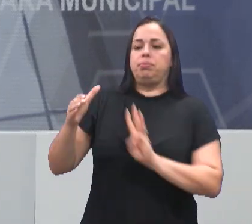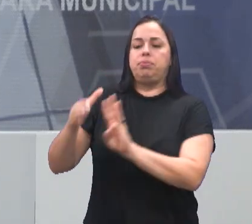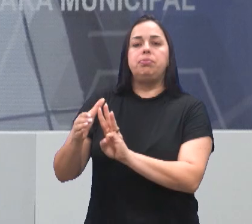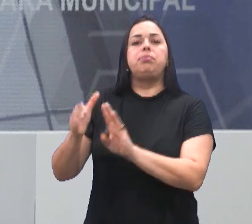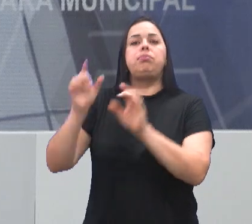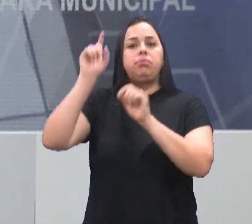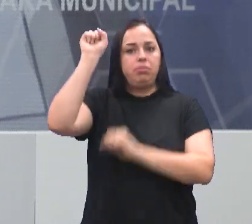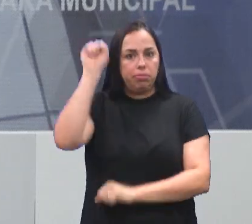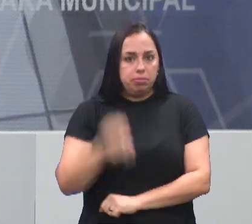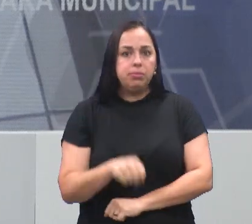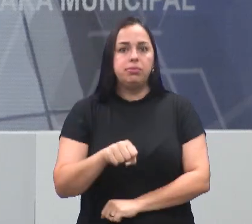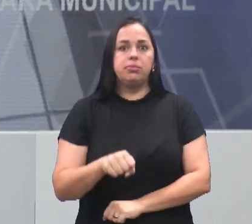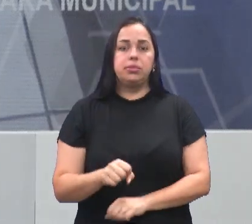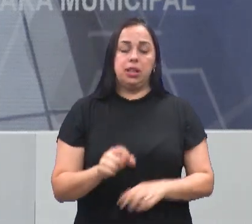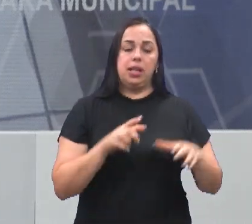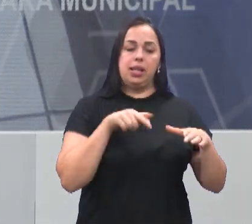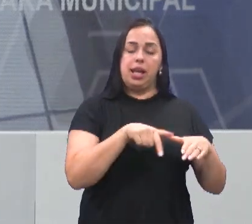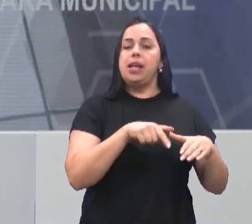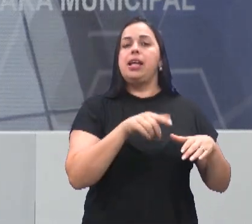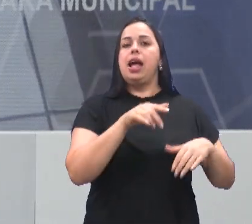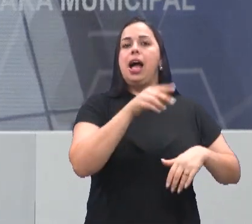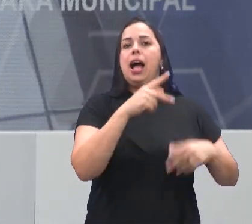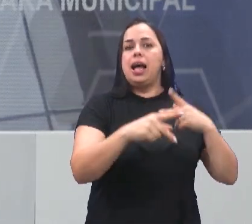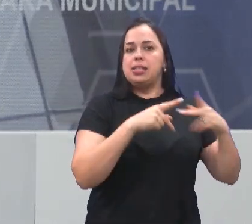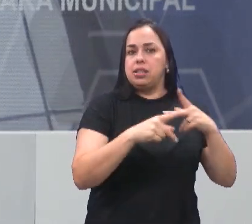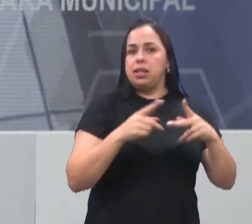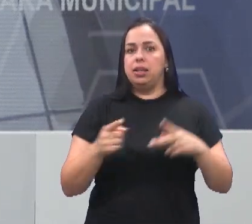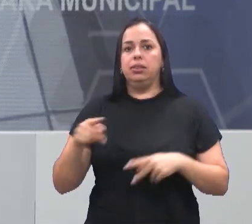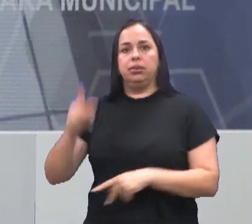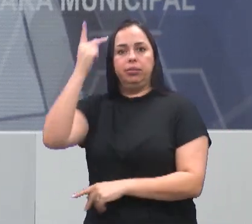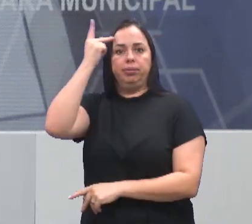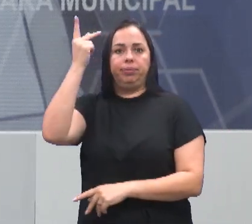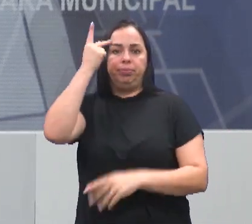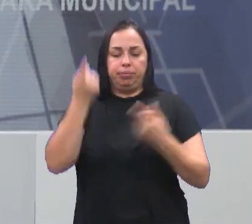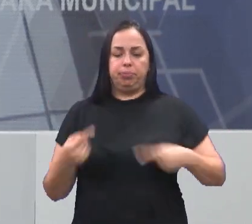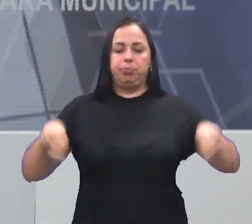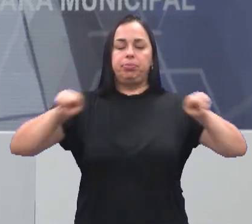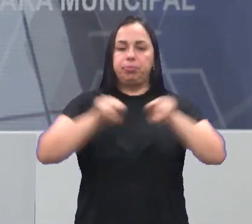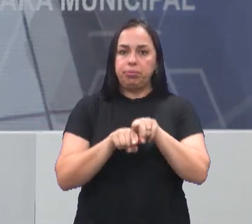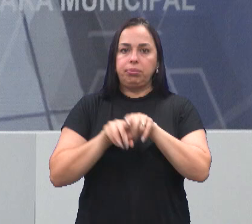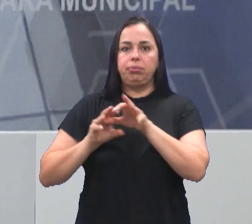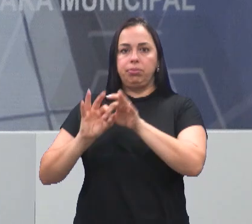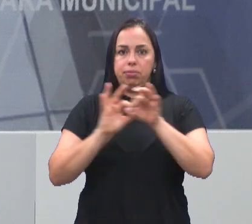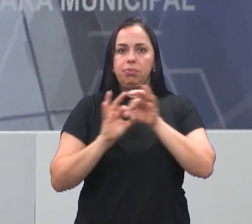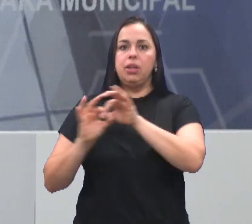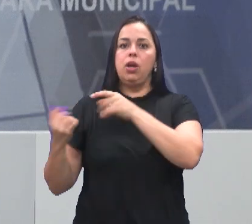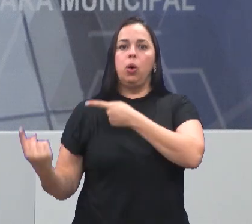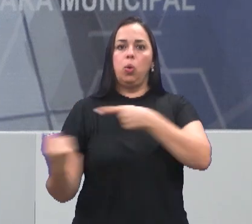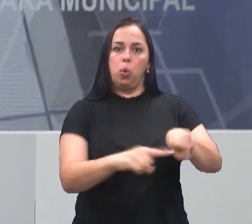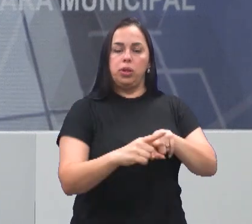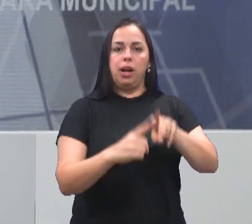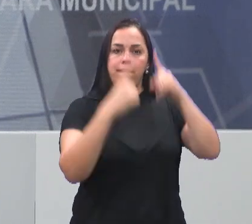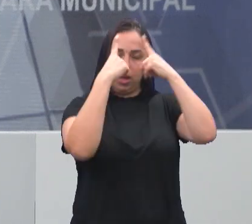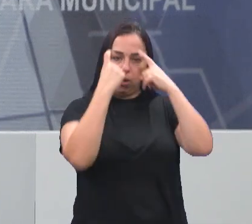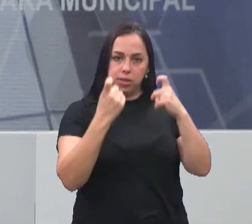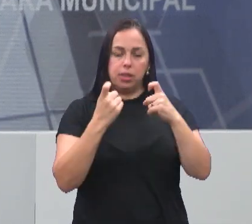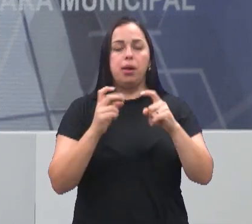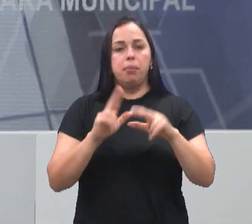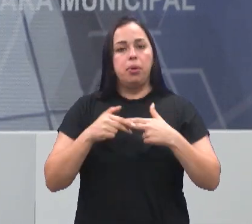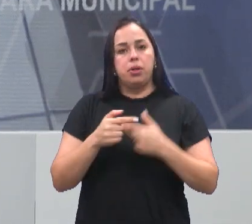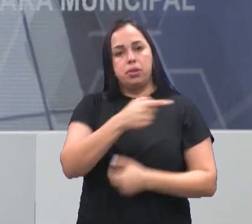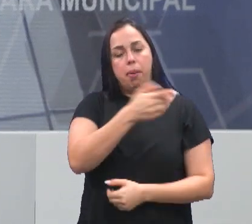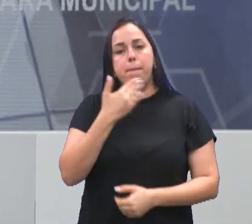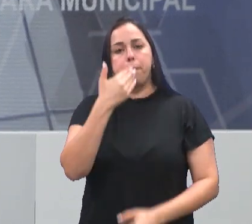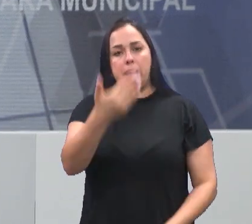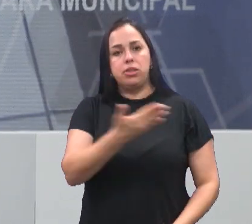conexão, município e o Estado, para a gente combater essa violência que acontece aqui na nossa cidade. Então, conto com o apoio dos